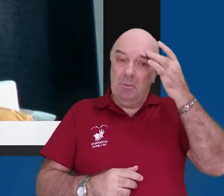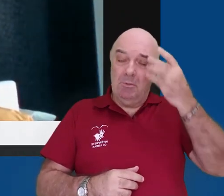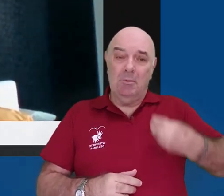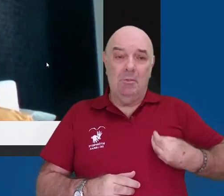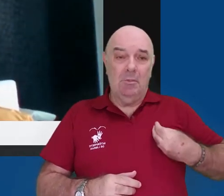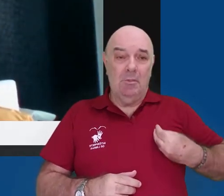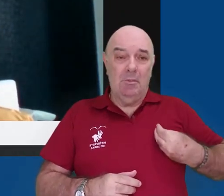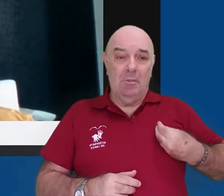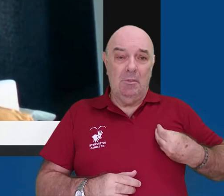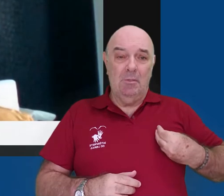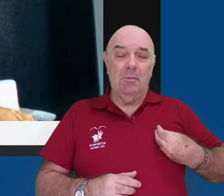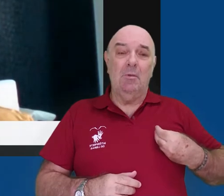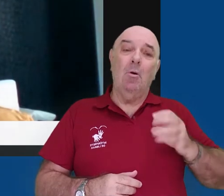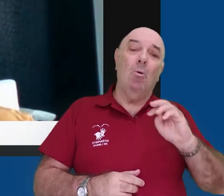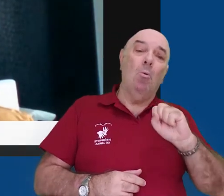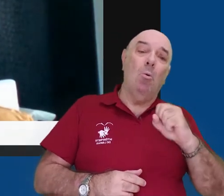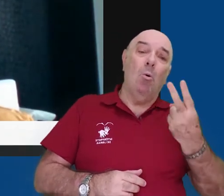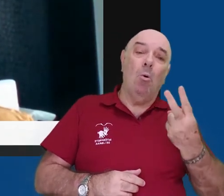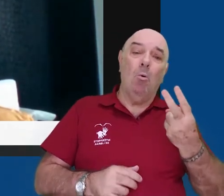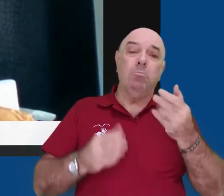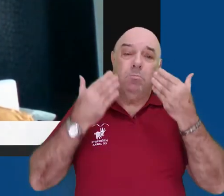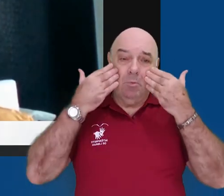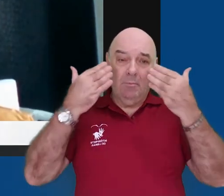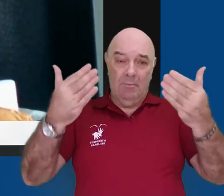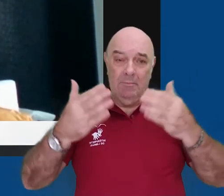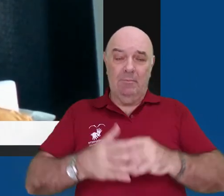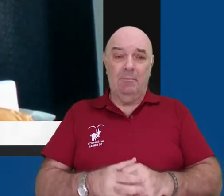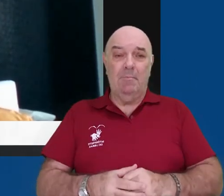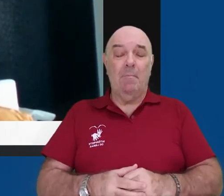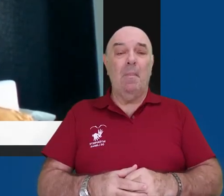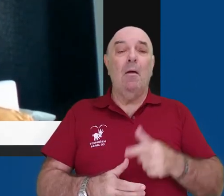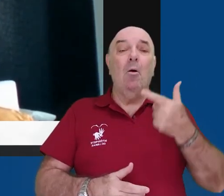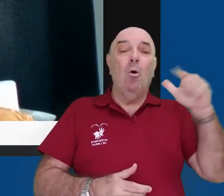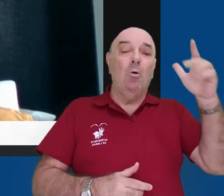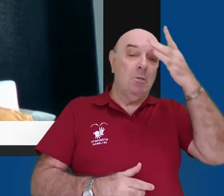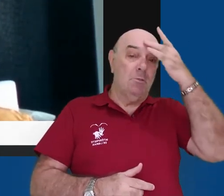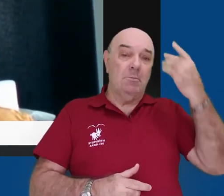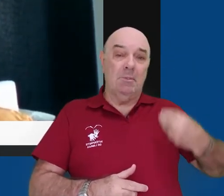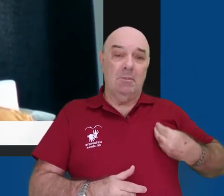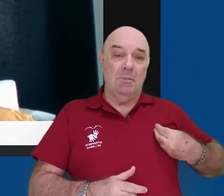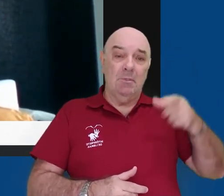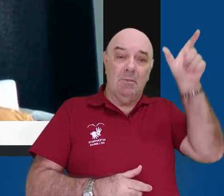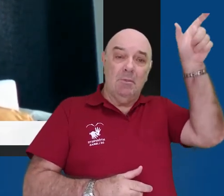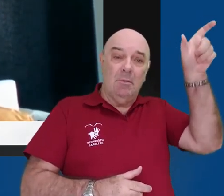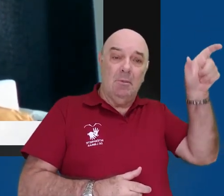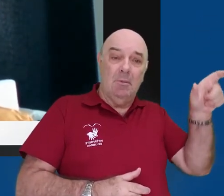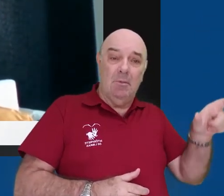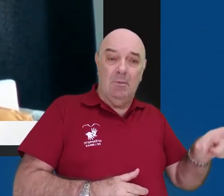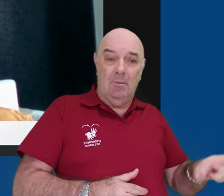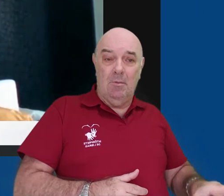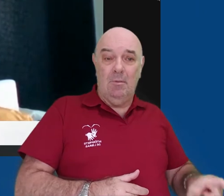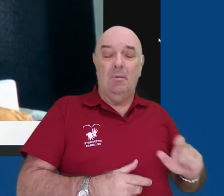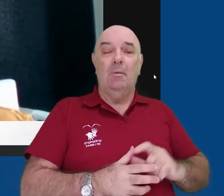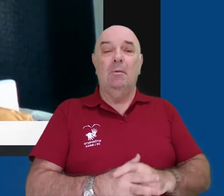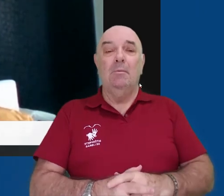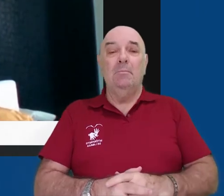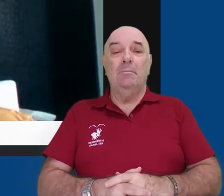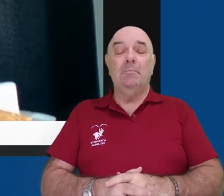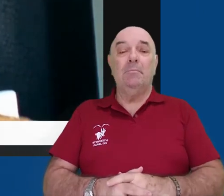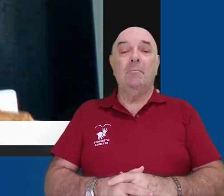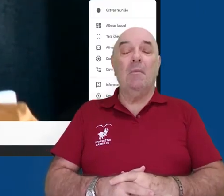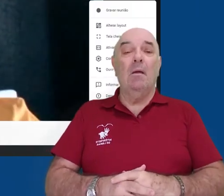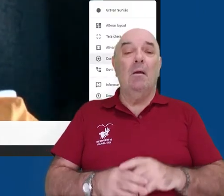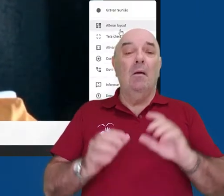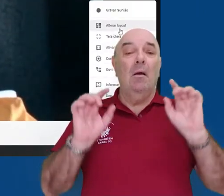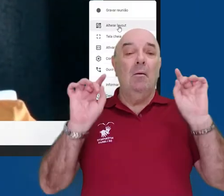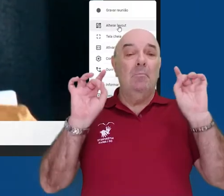ativo ou a apresentação de tela que está acontecendo, com os outros participantes na lateral da tela. Na